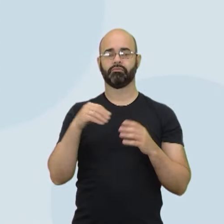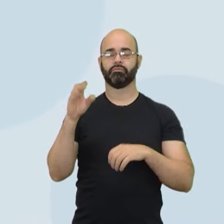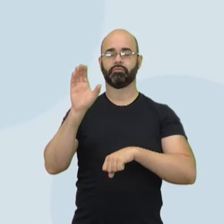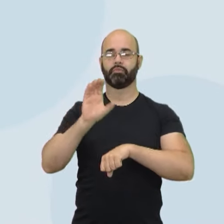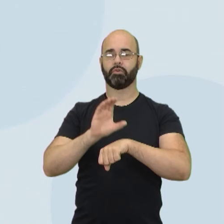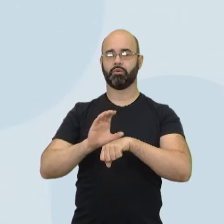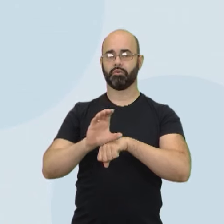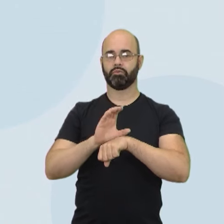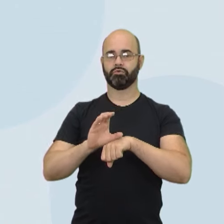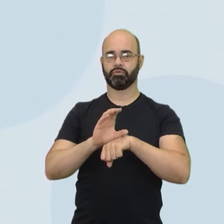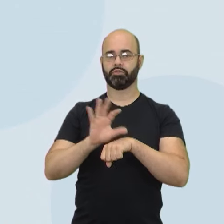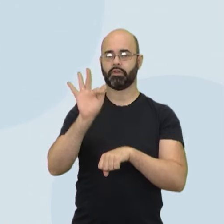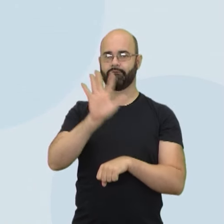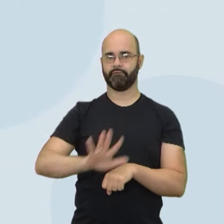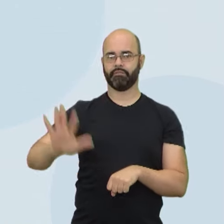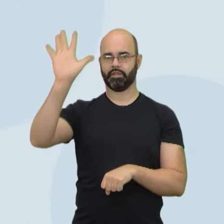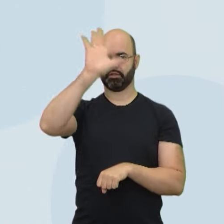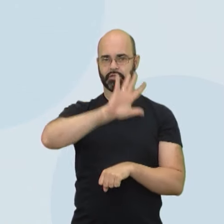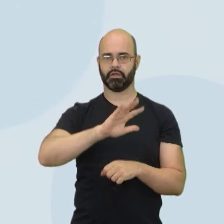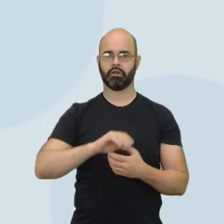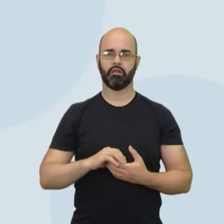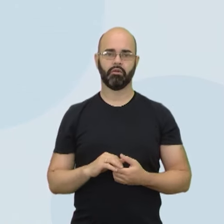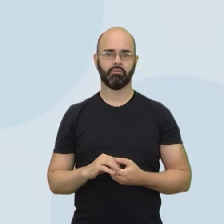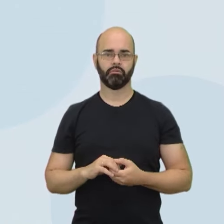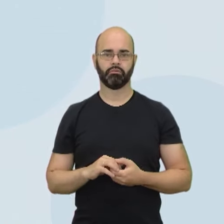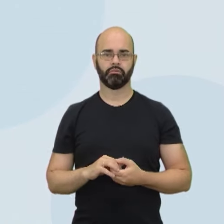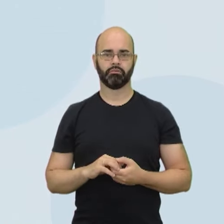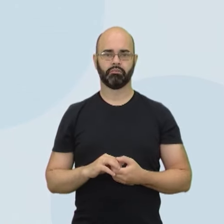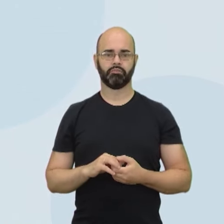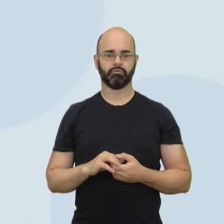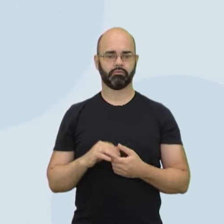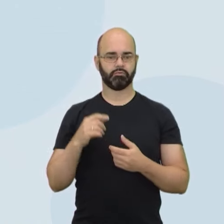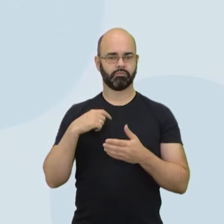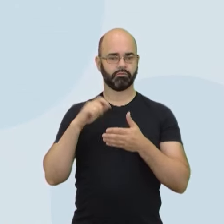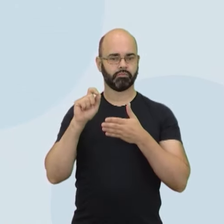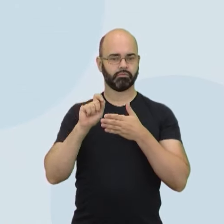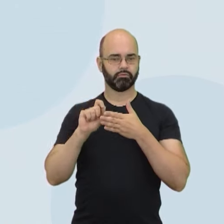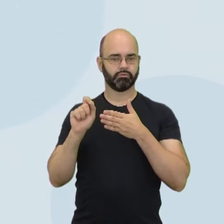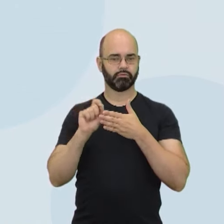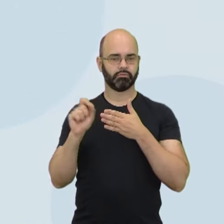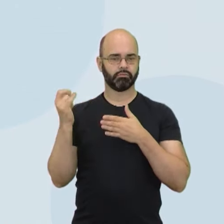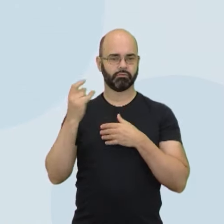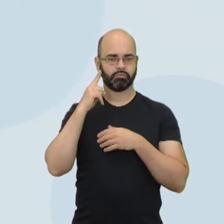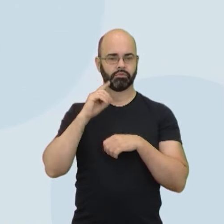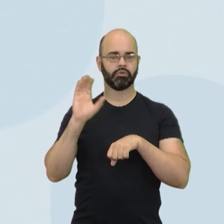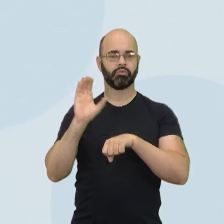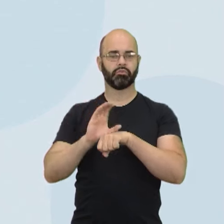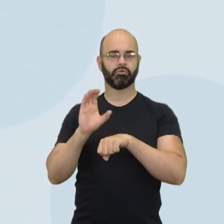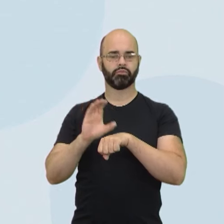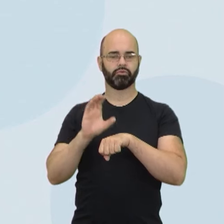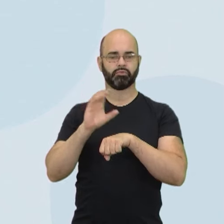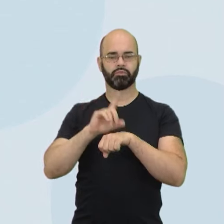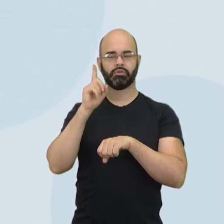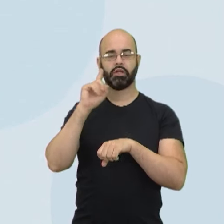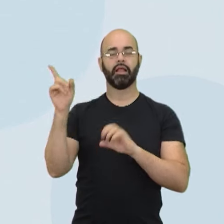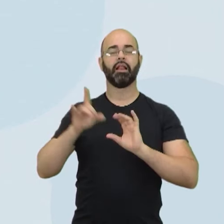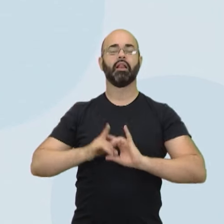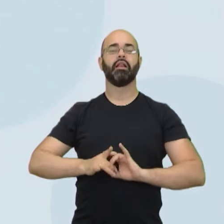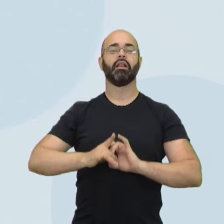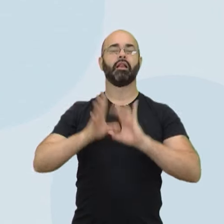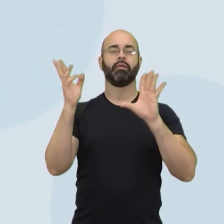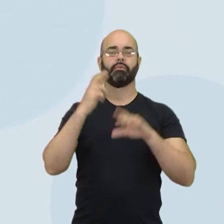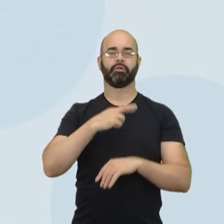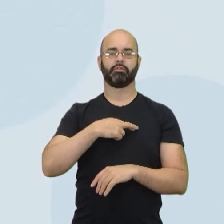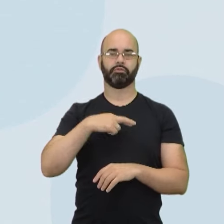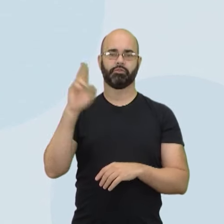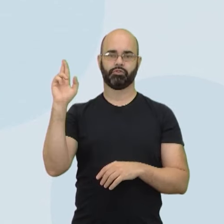Federal, está bem? Ele consagra um direito fundamental, eu só vou grifar isso aqui, ó. liberdade de religião. Então,